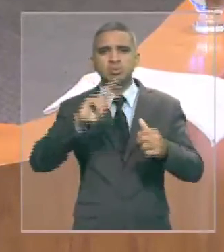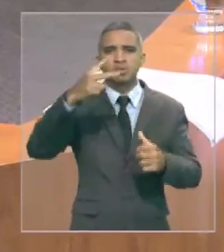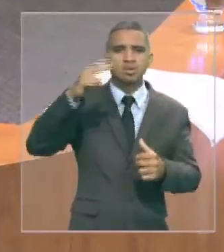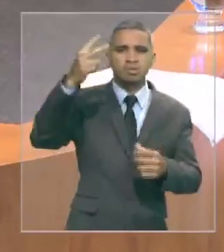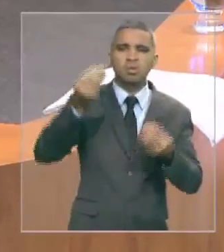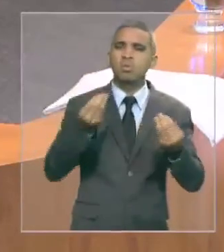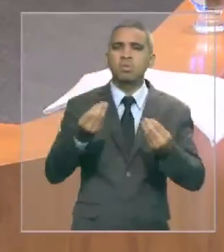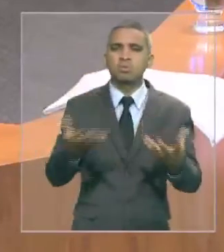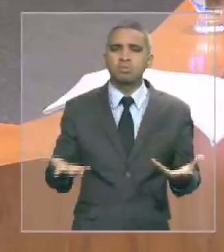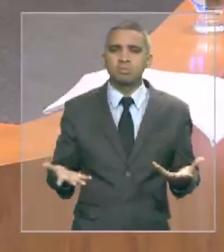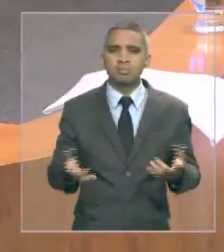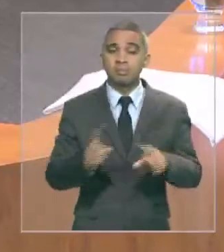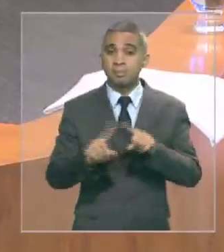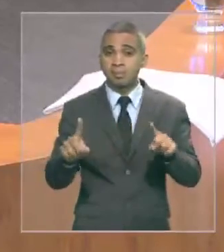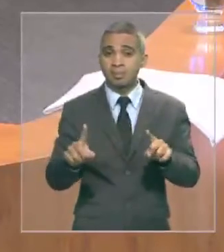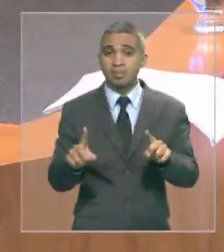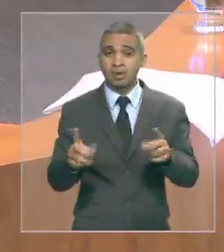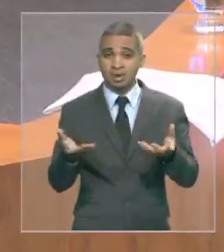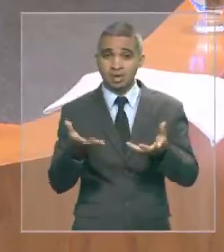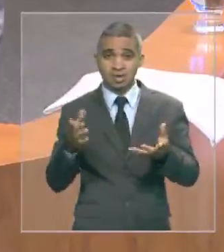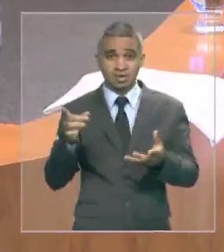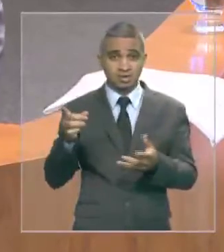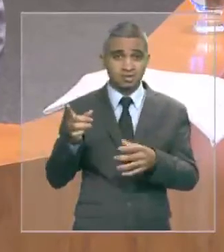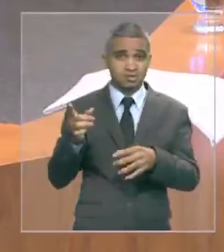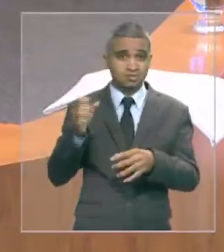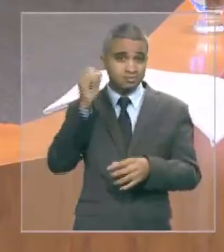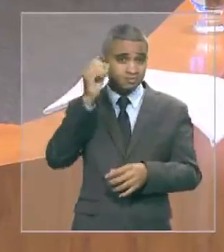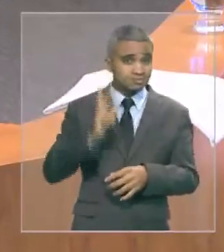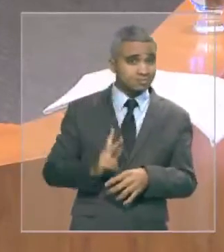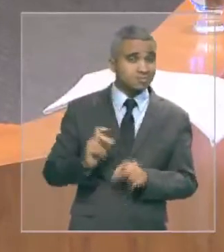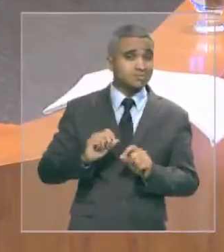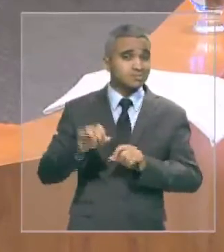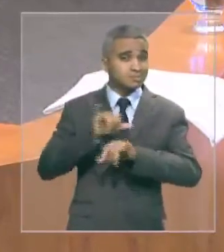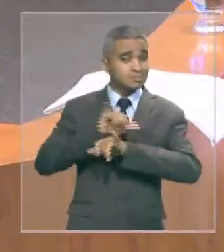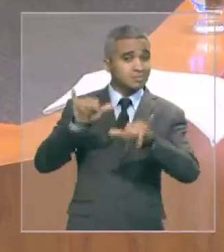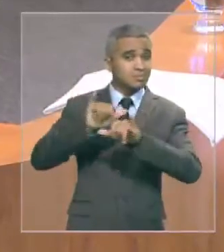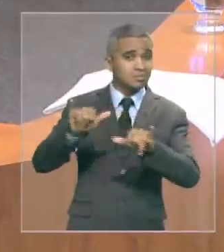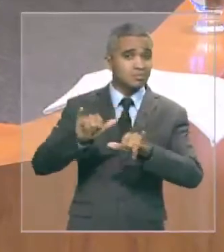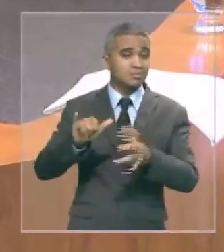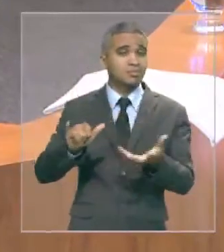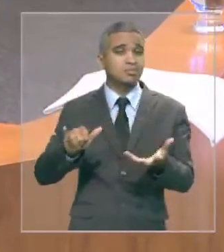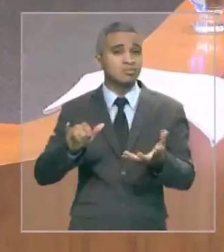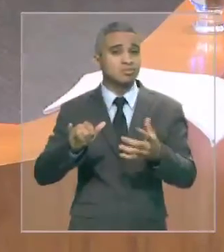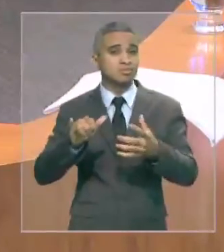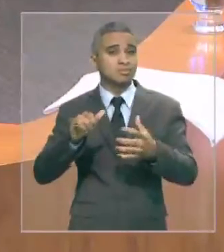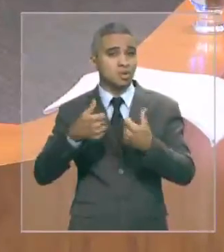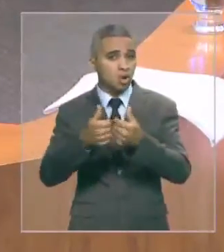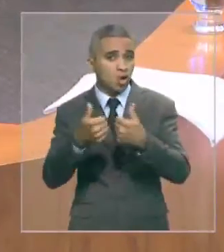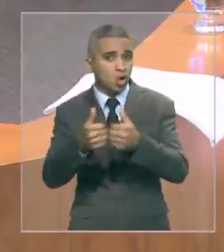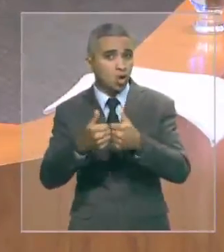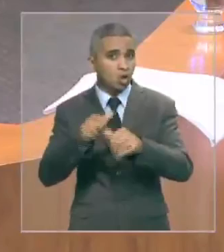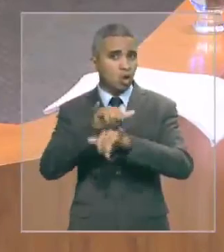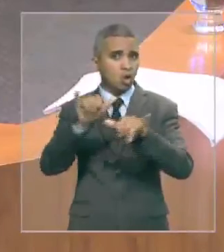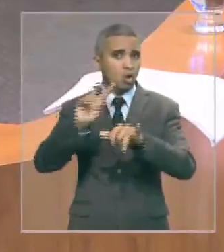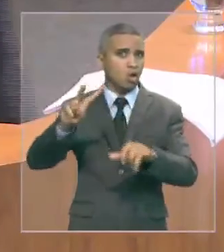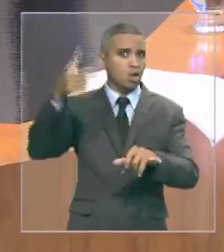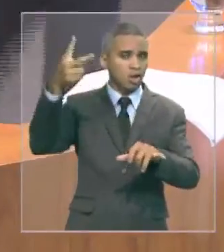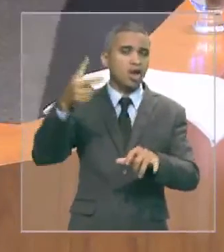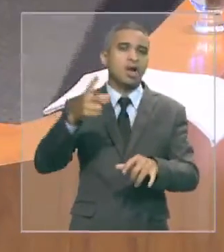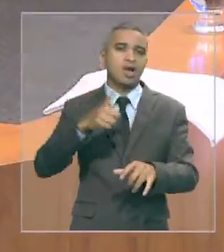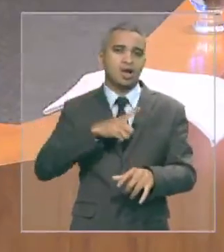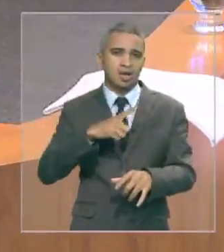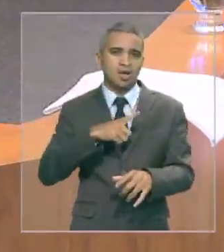dá holofote. O irresponsável e demagogo não daria aumento agora. Não faria o